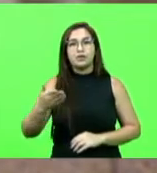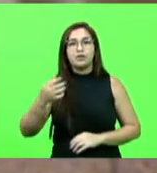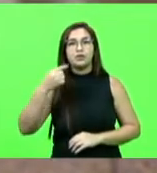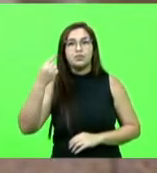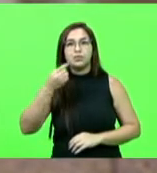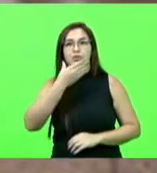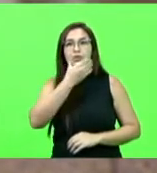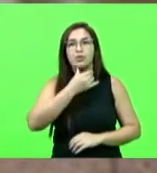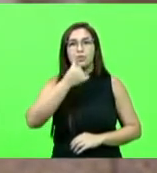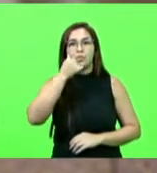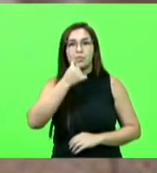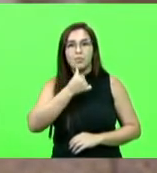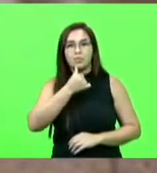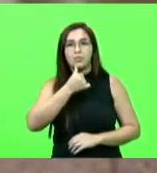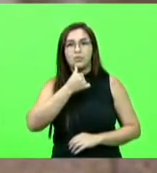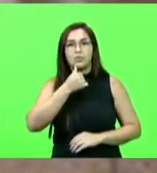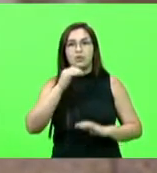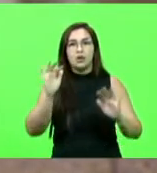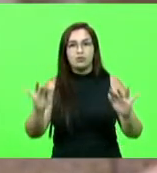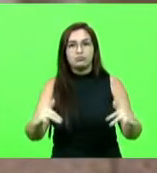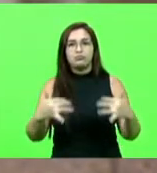deputados, todos que nos acompanham,